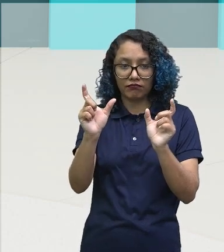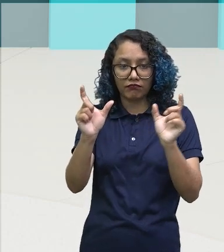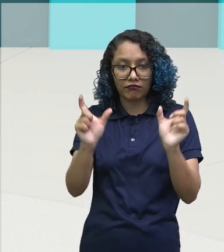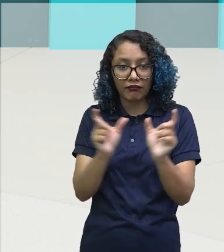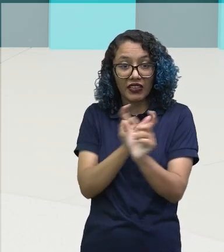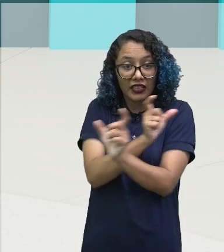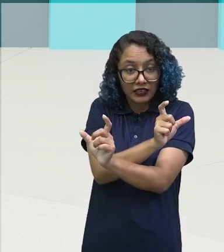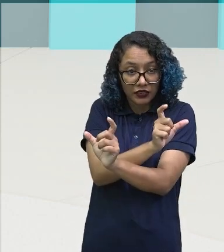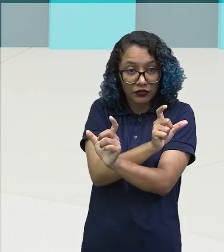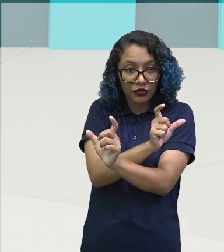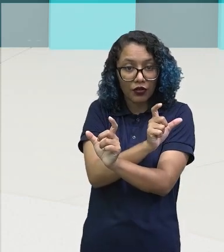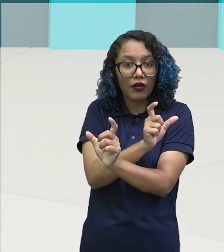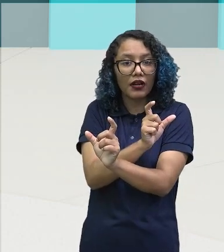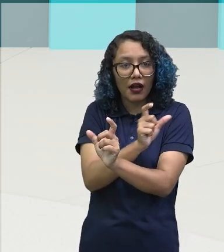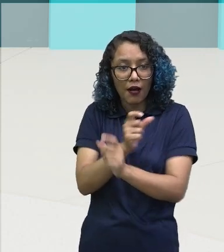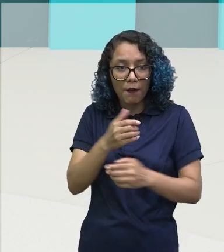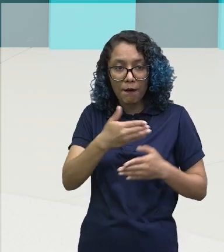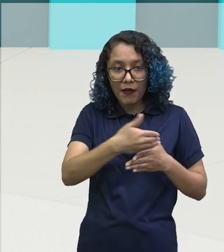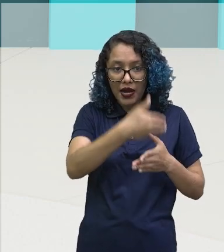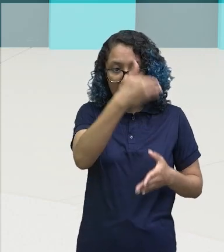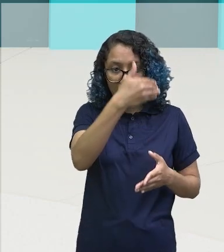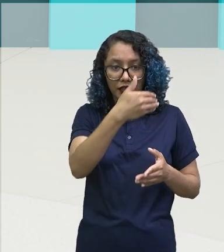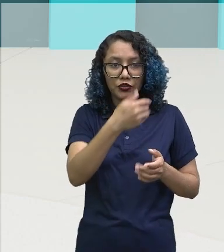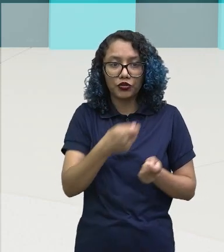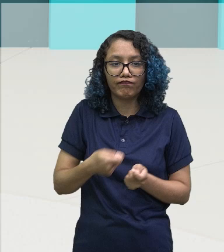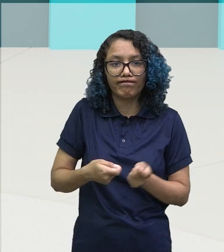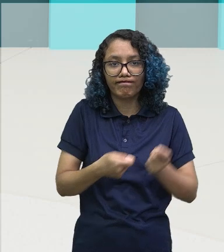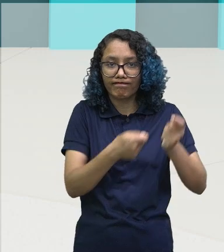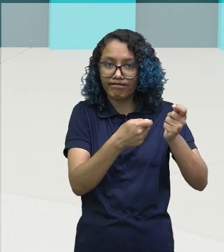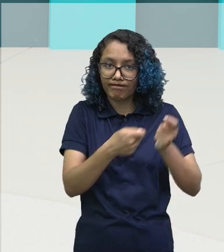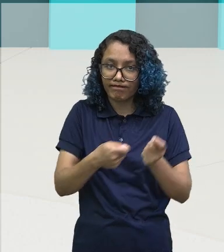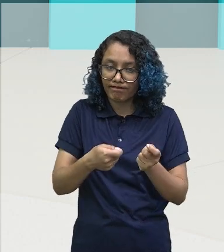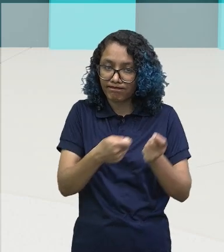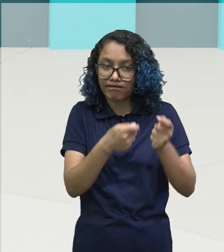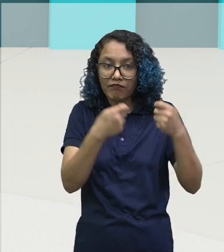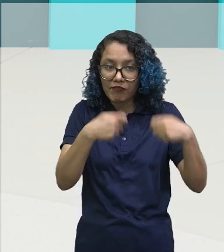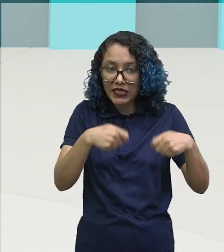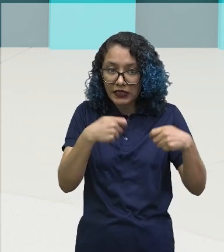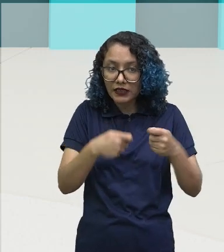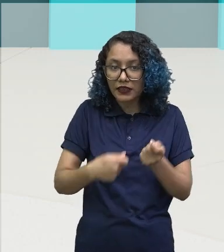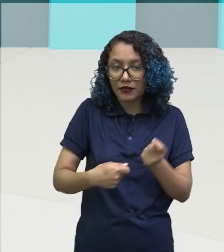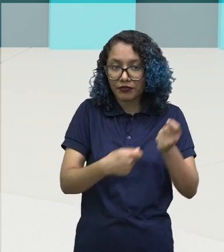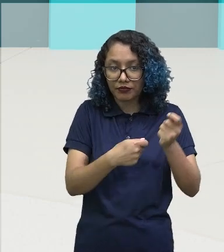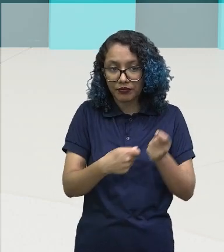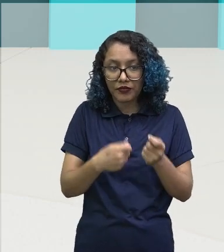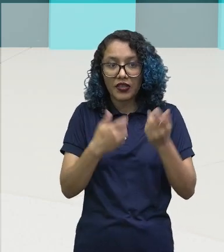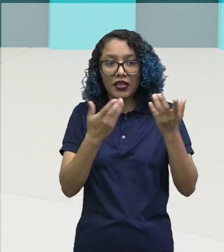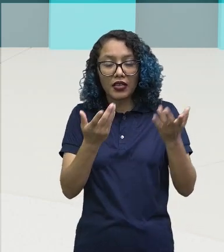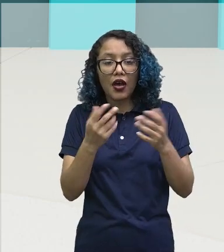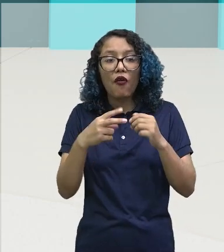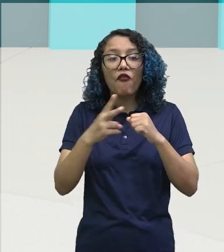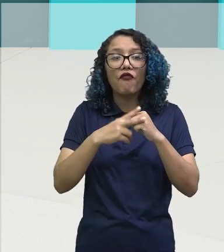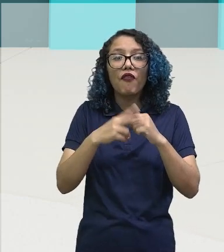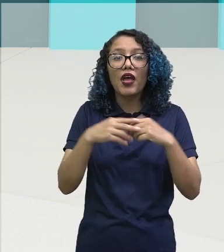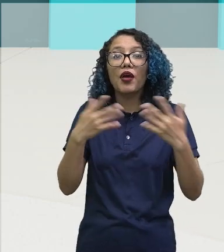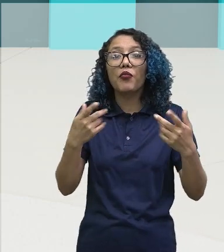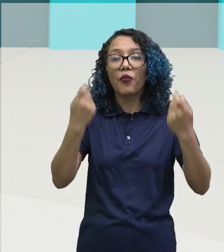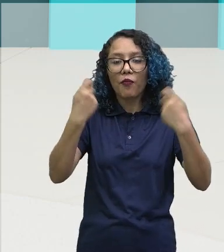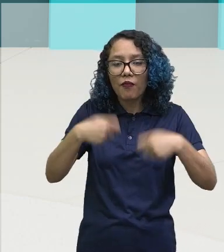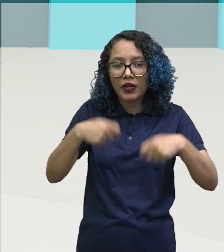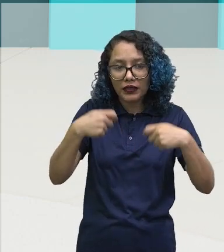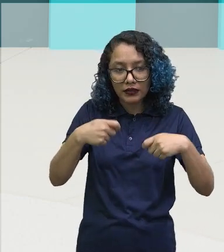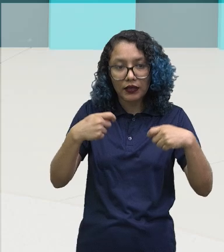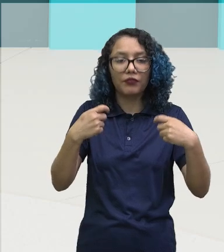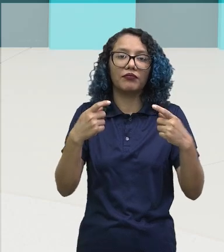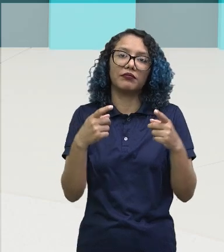ser pintadas. Então, logo, essas paredes é o sujeito da oração e o verbo precisam deverá também estar